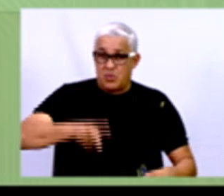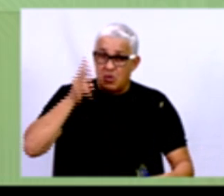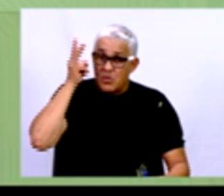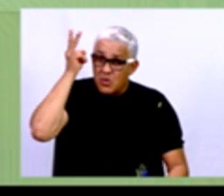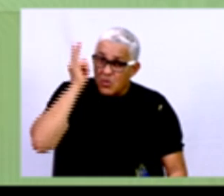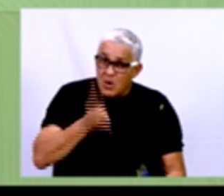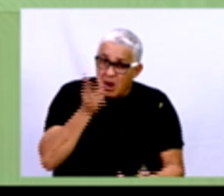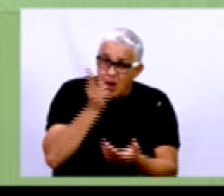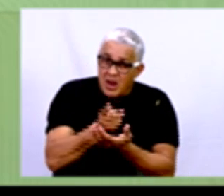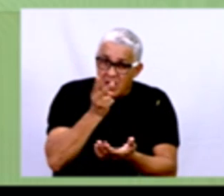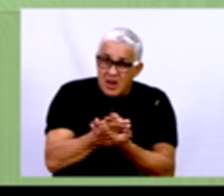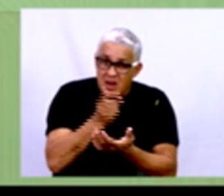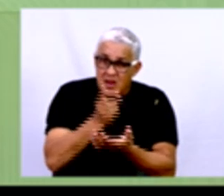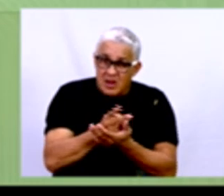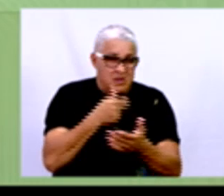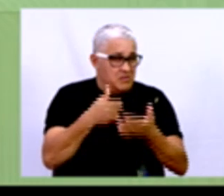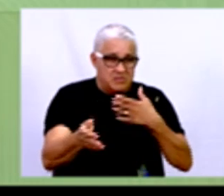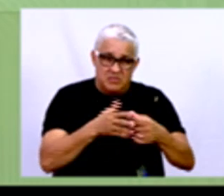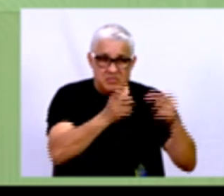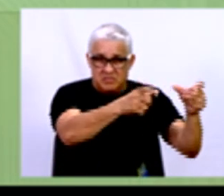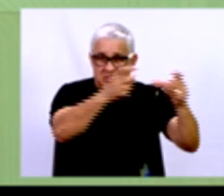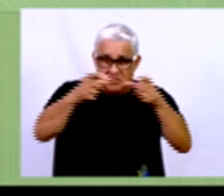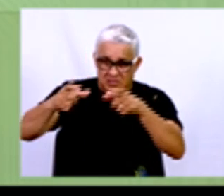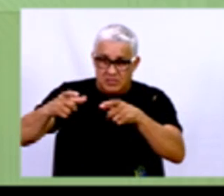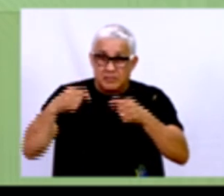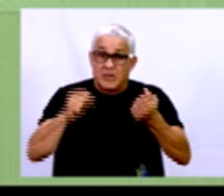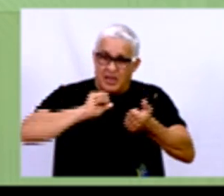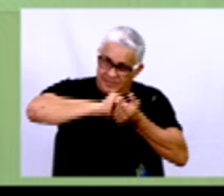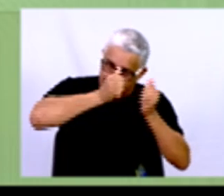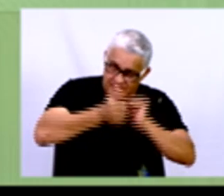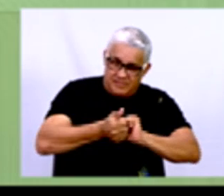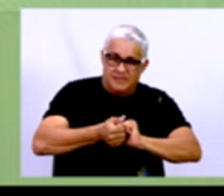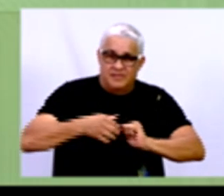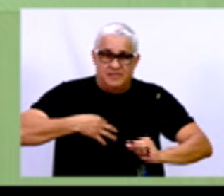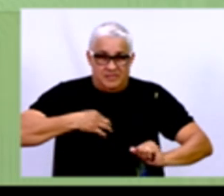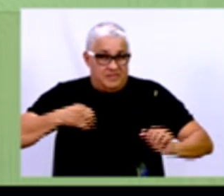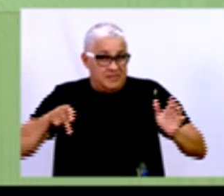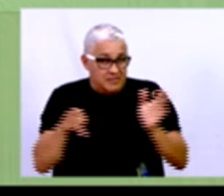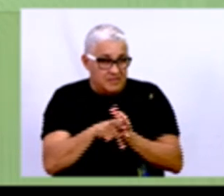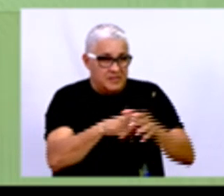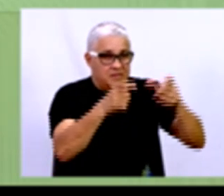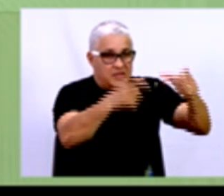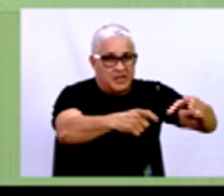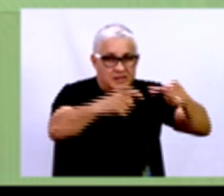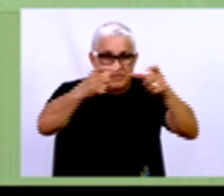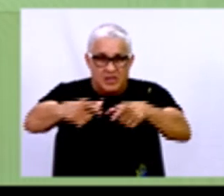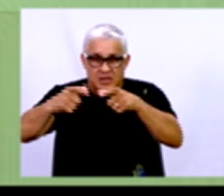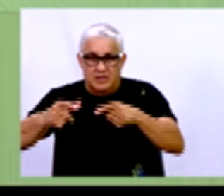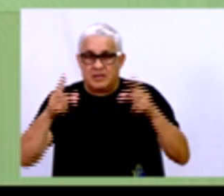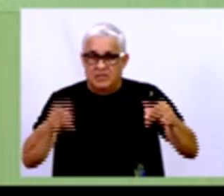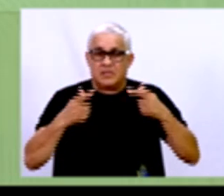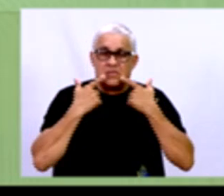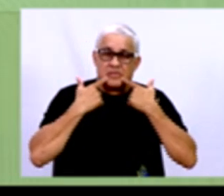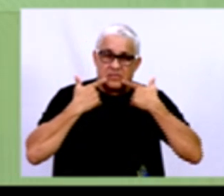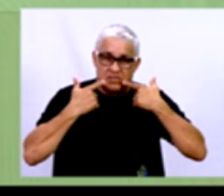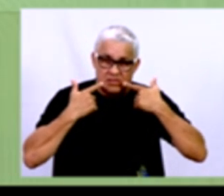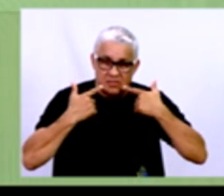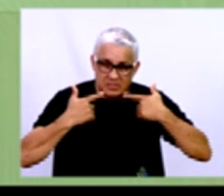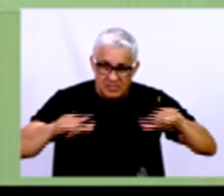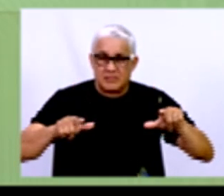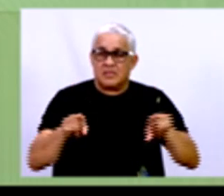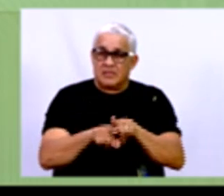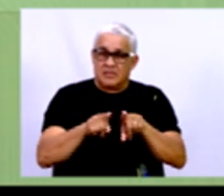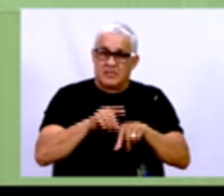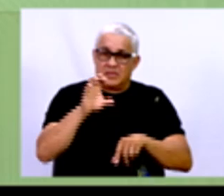sempre em qualquer ocasião, você tem que adequar a situação à sua linguagem. Então, a linguagem